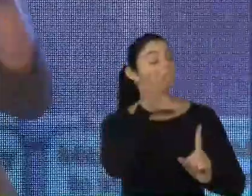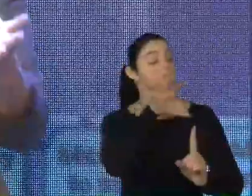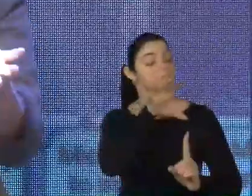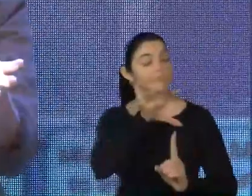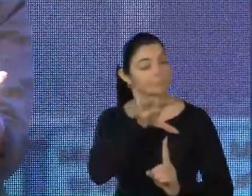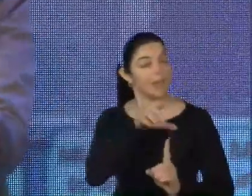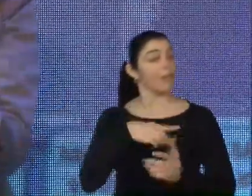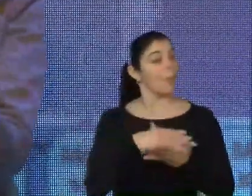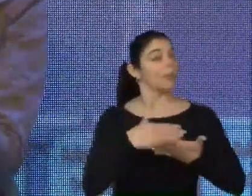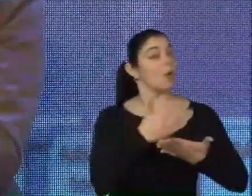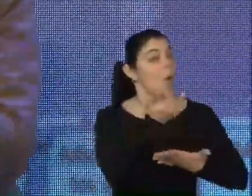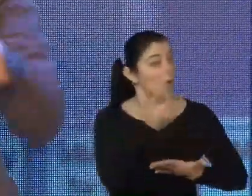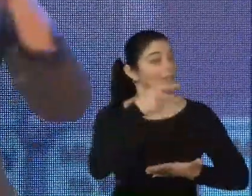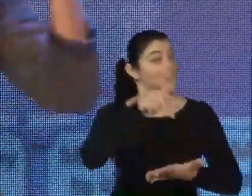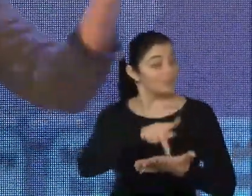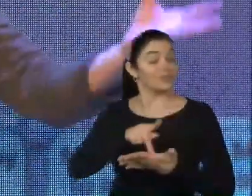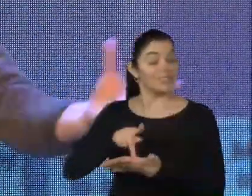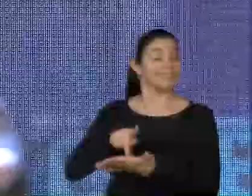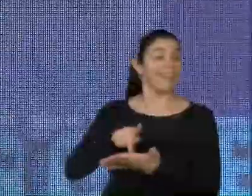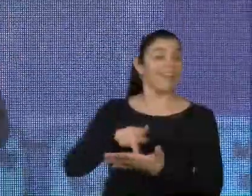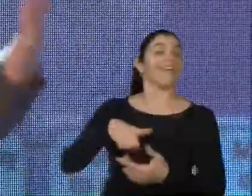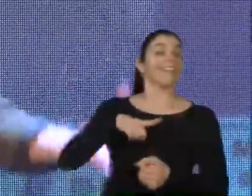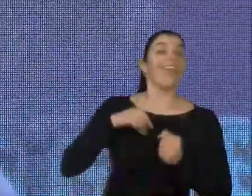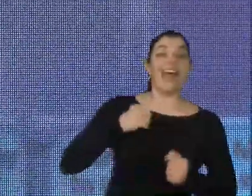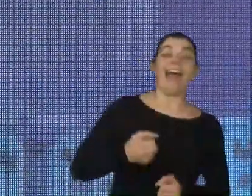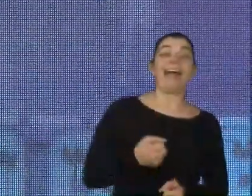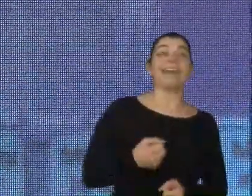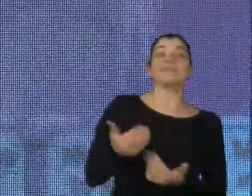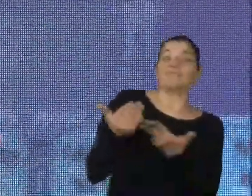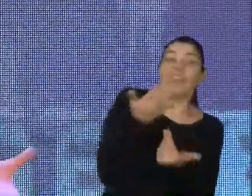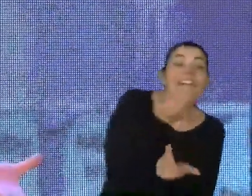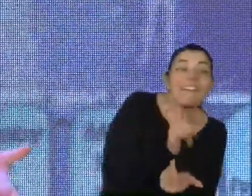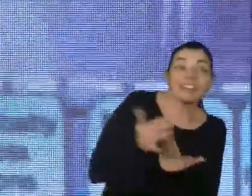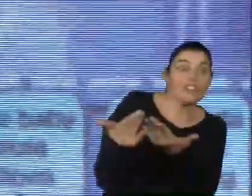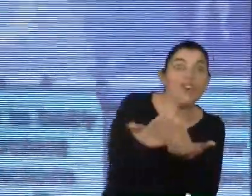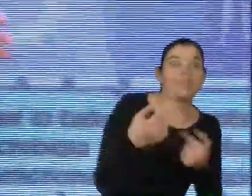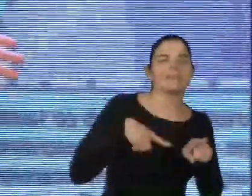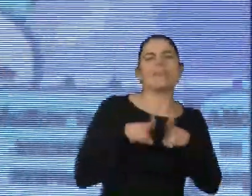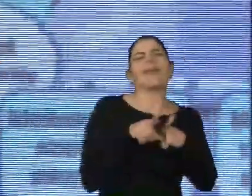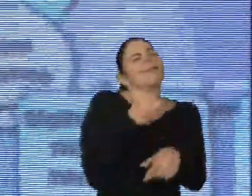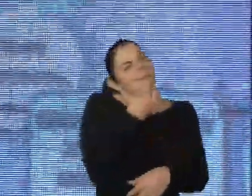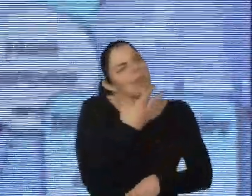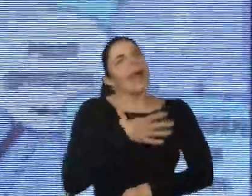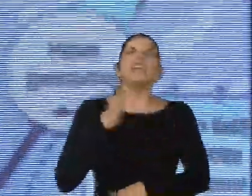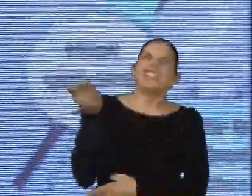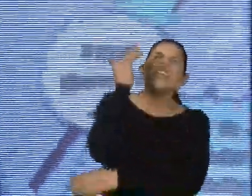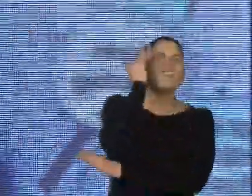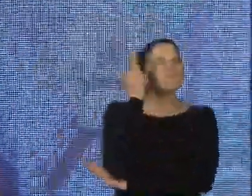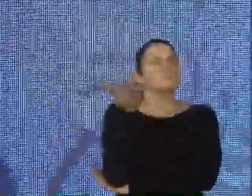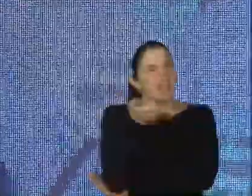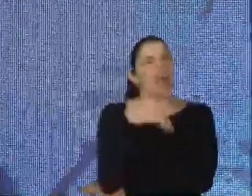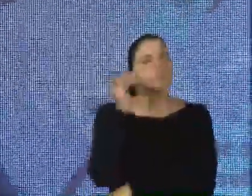com comida de verdade, passo uma infância, uma adolescência também, e lógico que a gente sabe que adolescente dá sempre